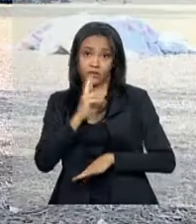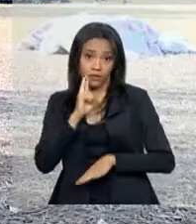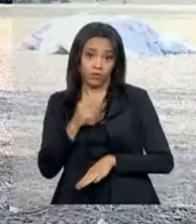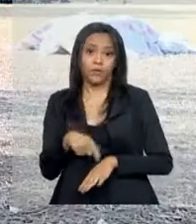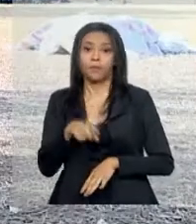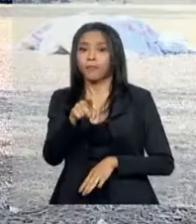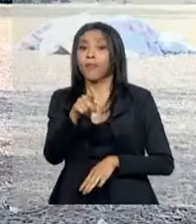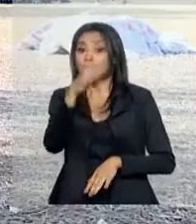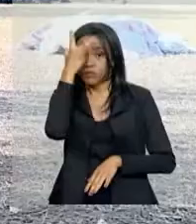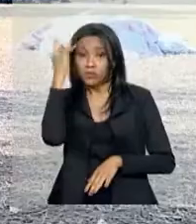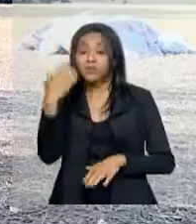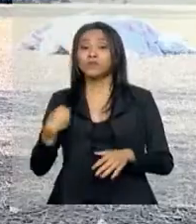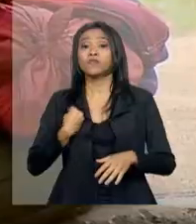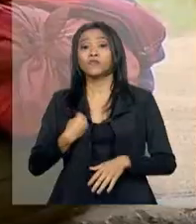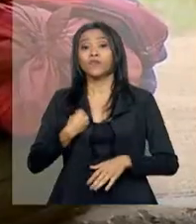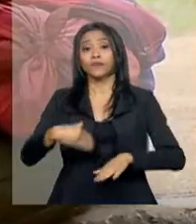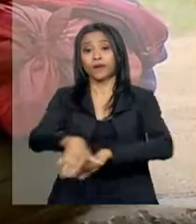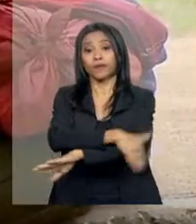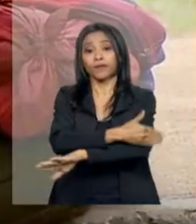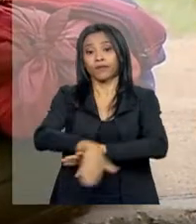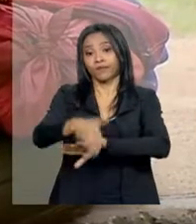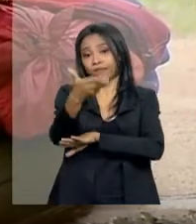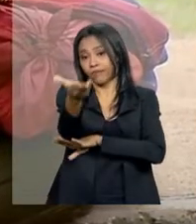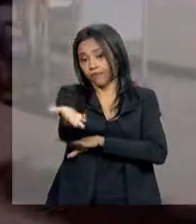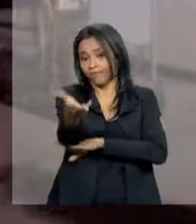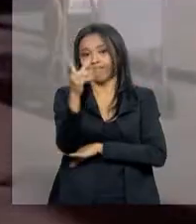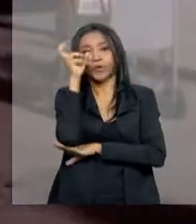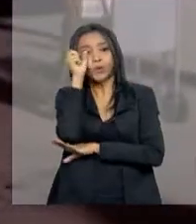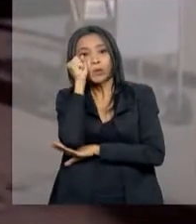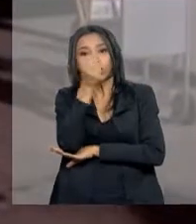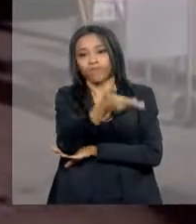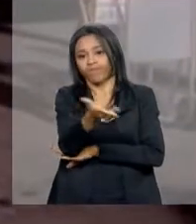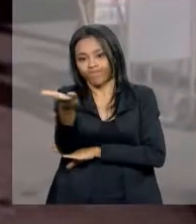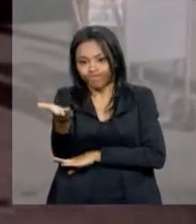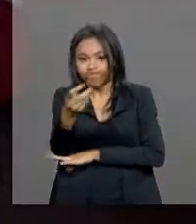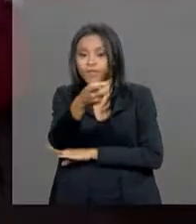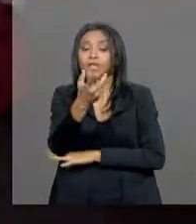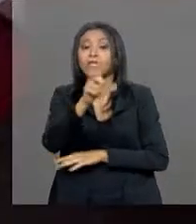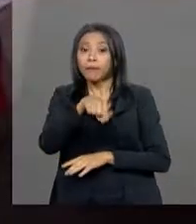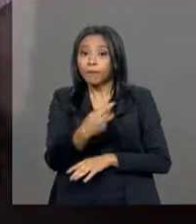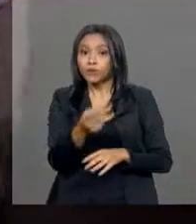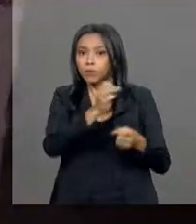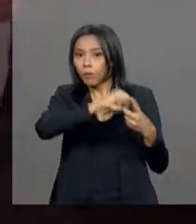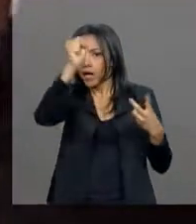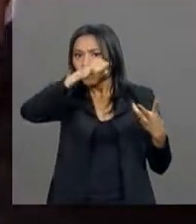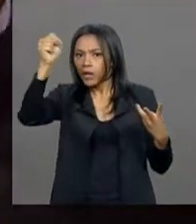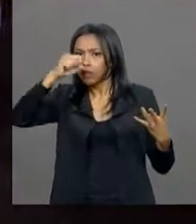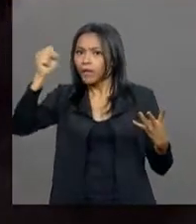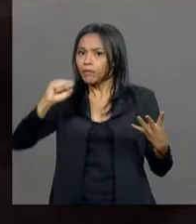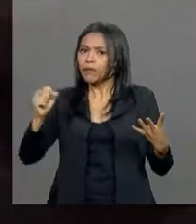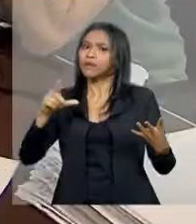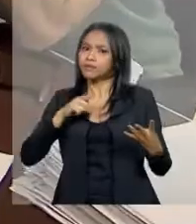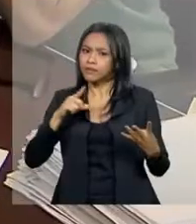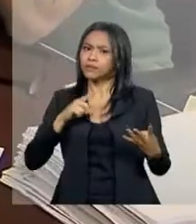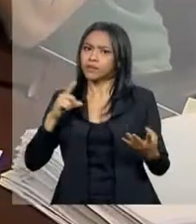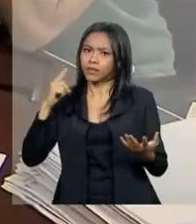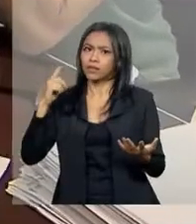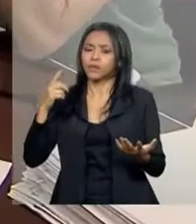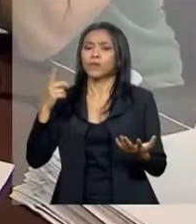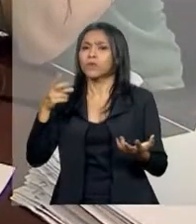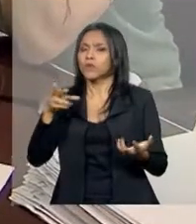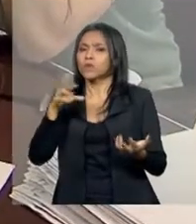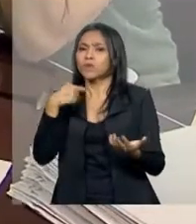Muitos ocupavam as praças públicas e dormiam ao relento. Com a interiorização, outra missão está sendo cumprida, a de